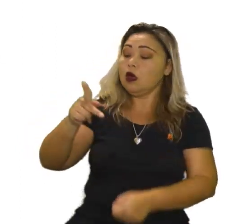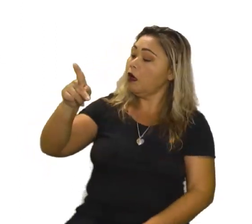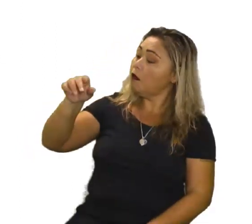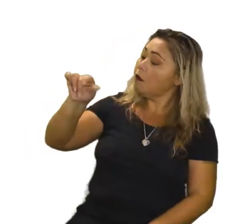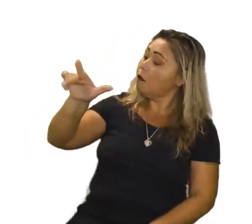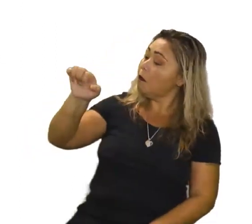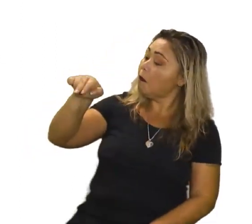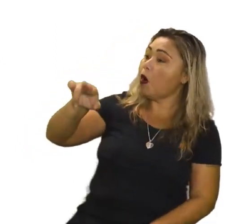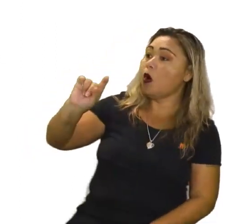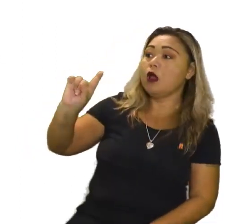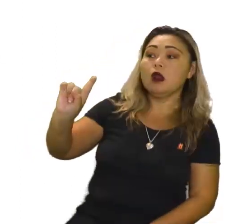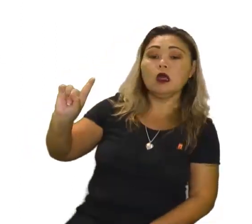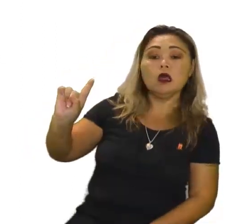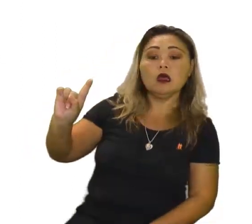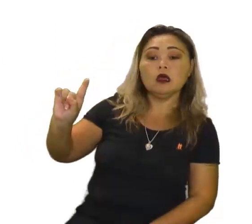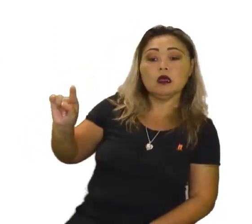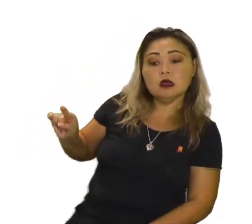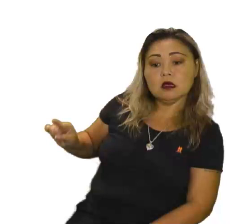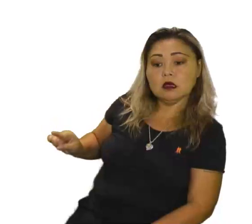Pólen